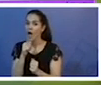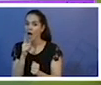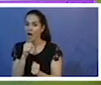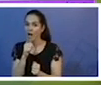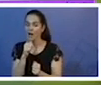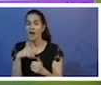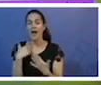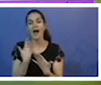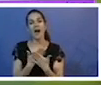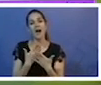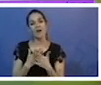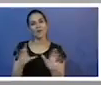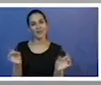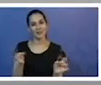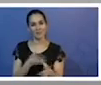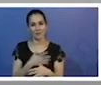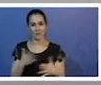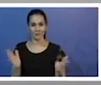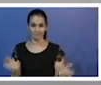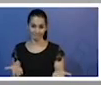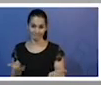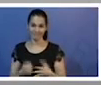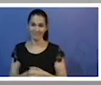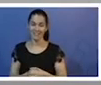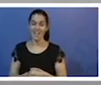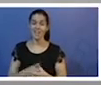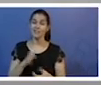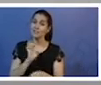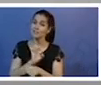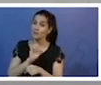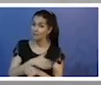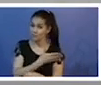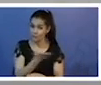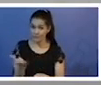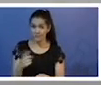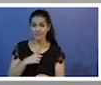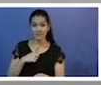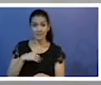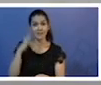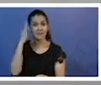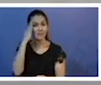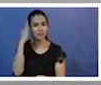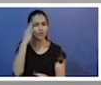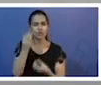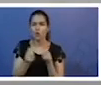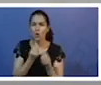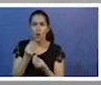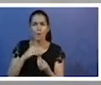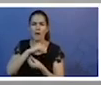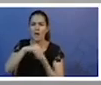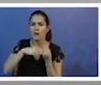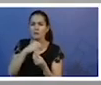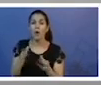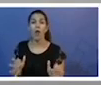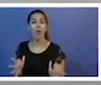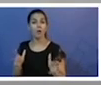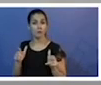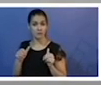de hoje fica por aqui, pessoal. Eu espero que vocês tenham entendido a reação de